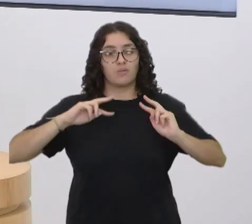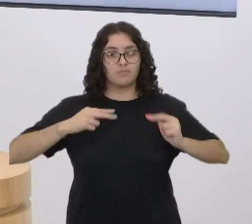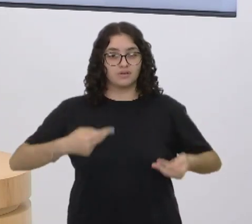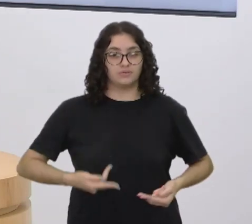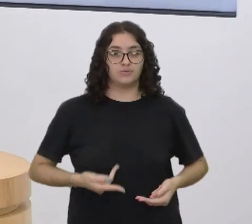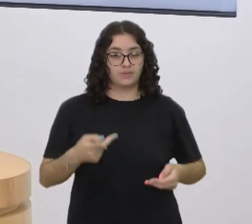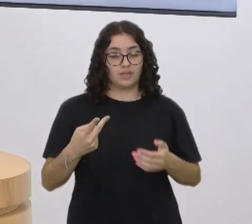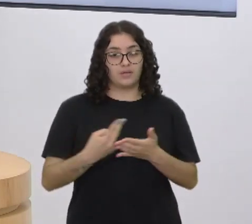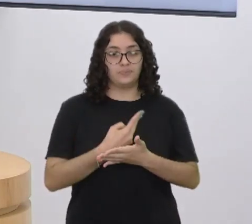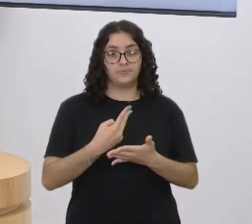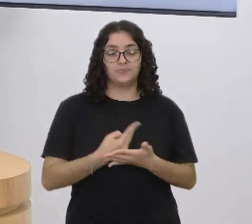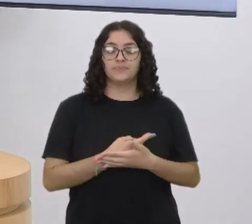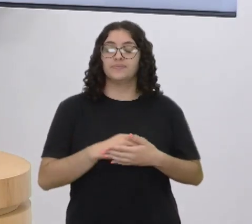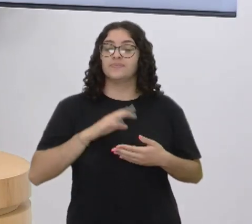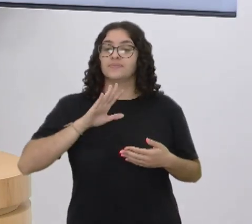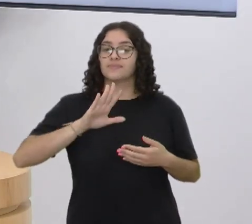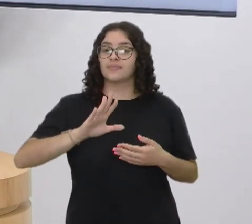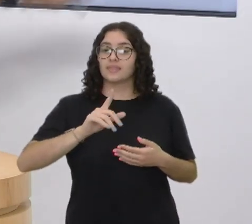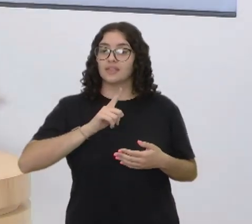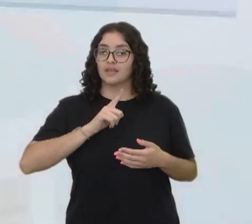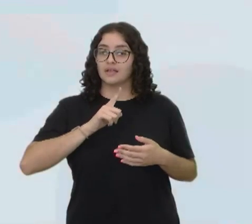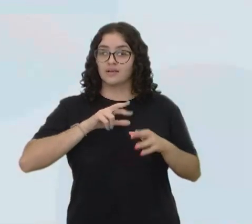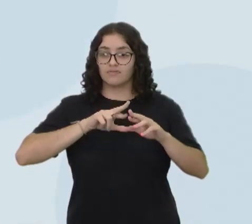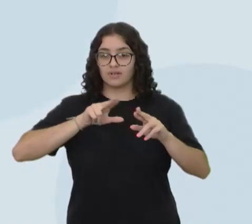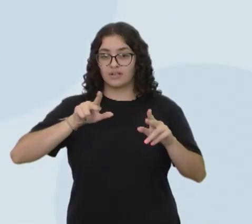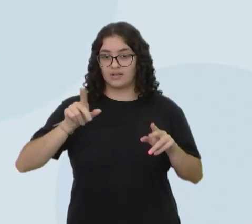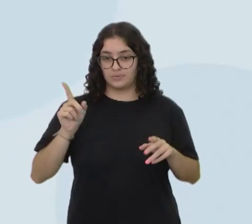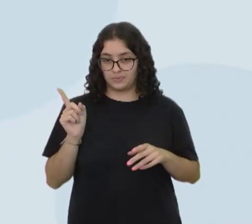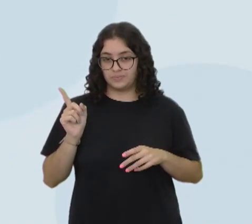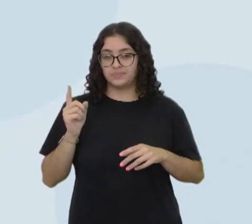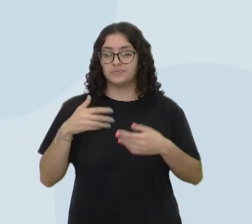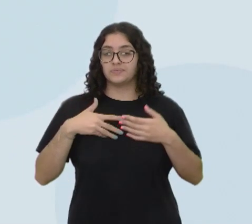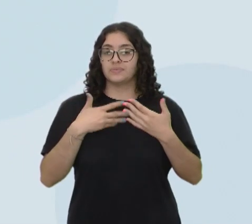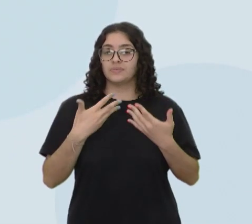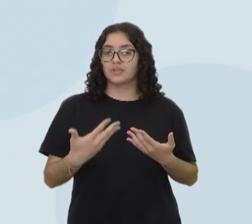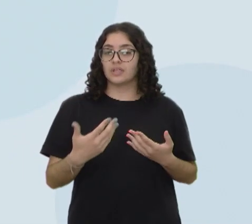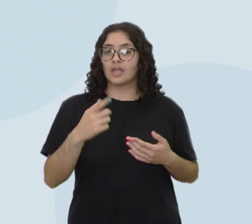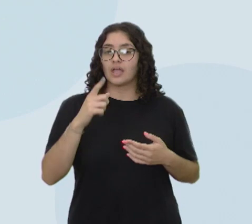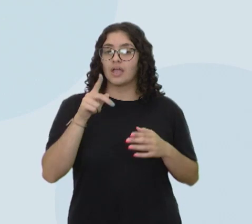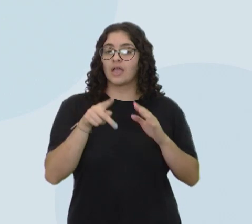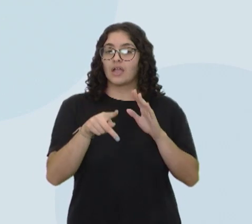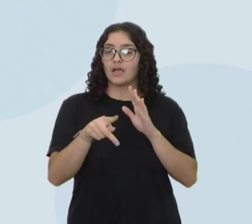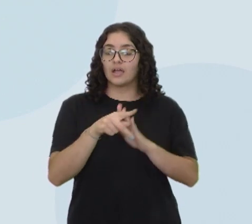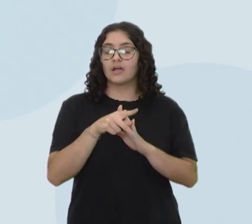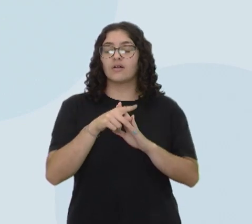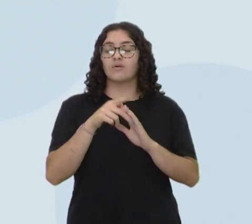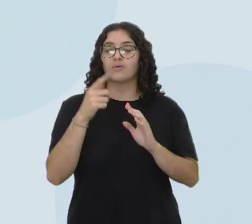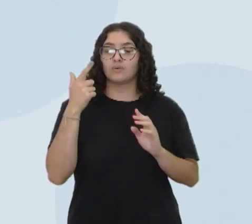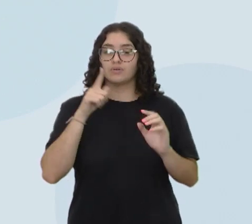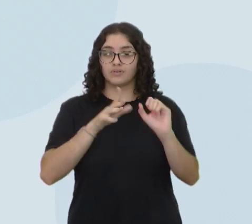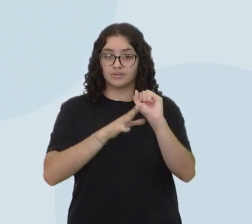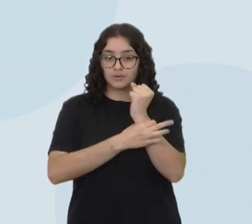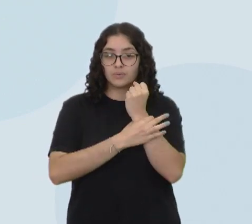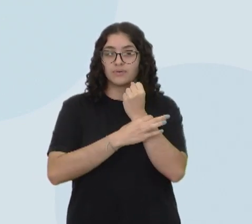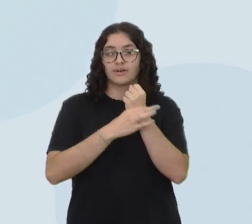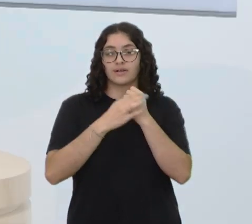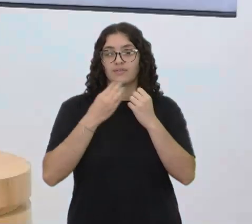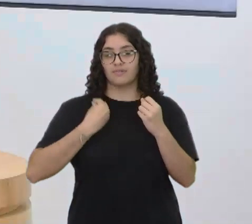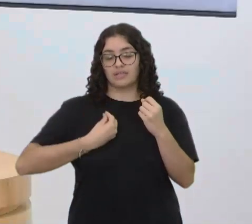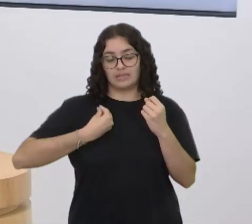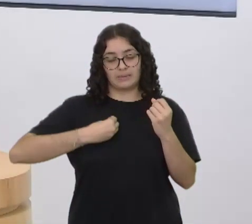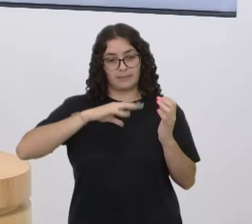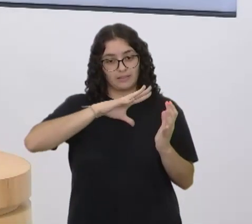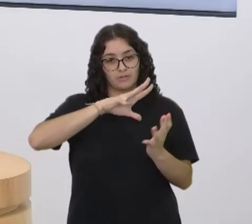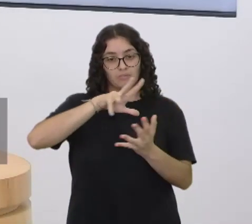água, polinização, entre outras coisas. Então, são os serviços que regulam a vida na Terra.